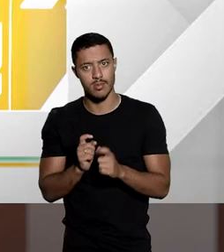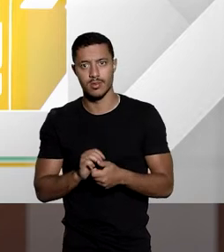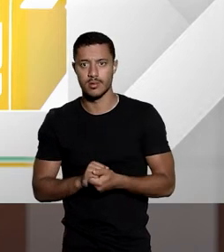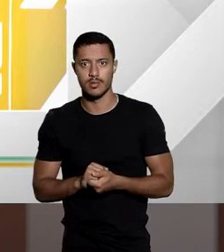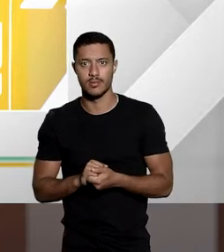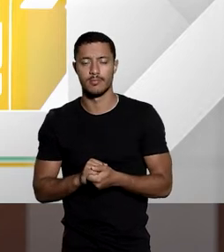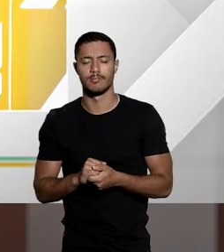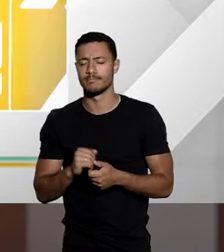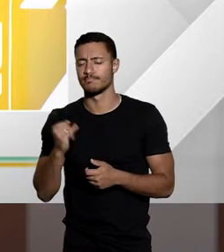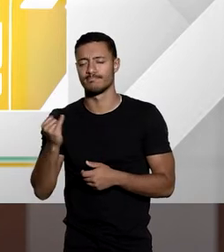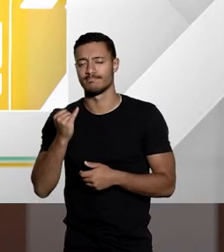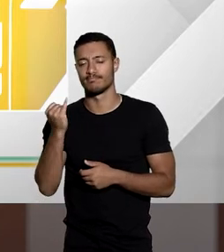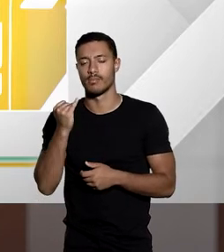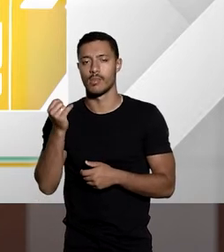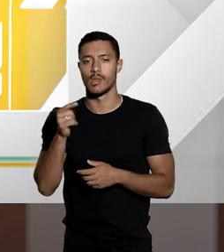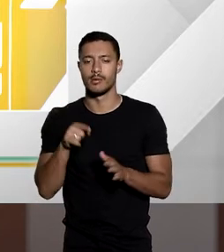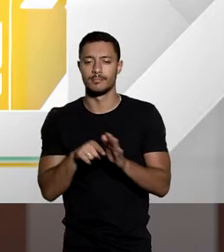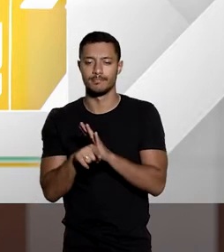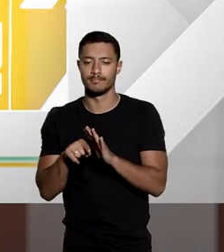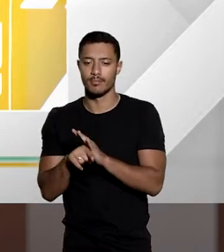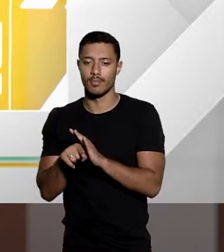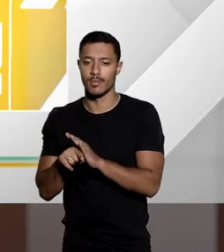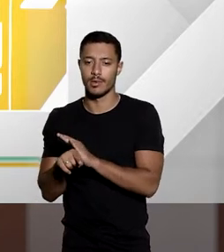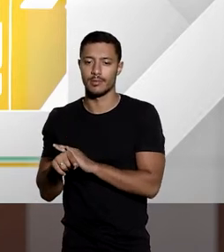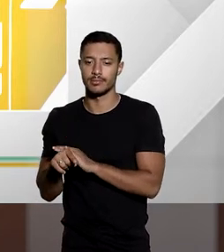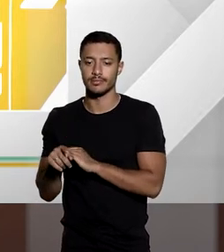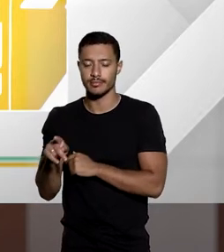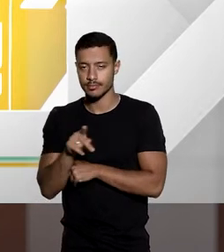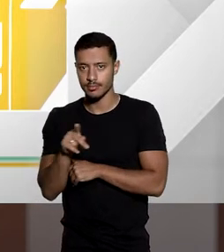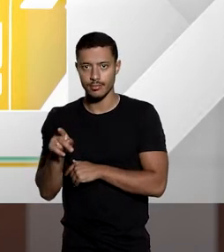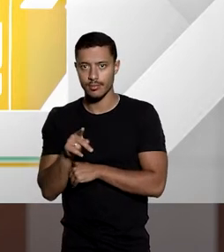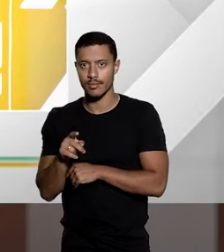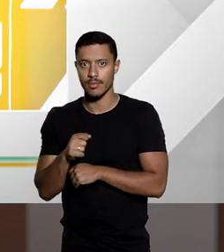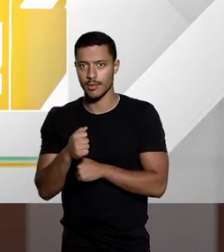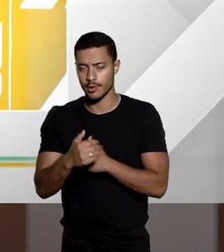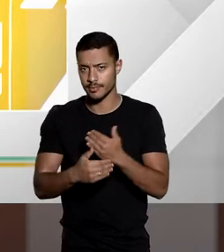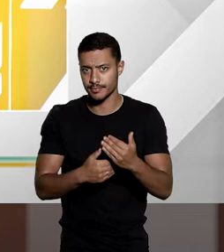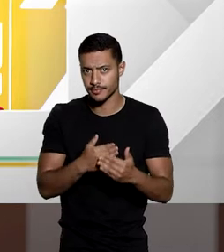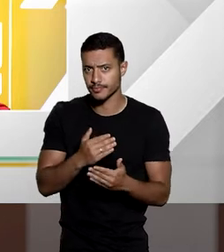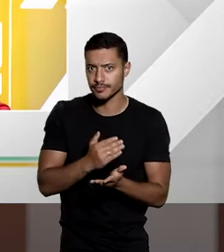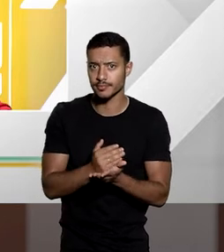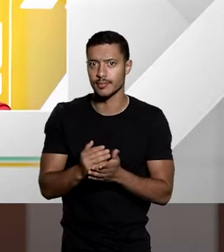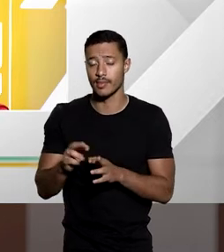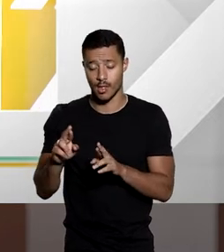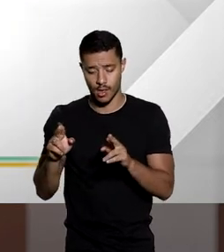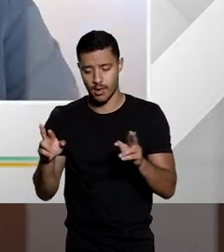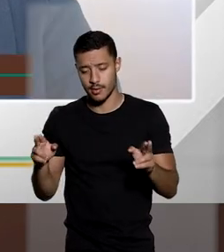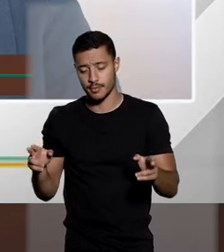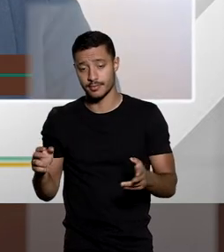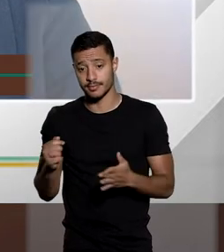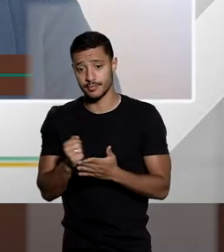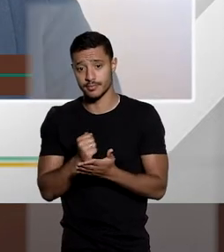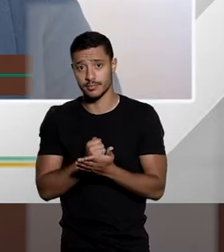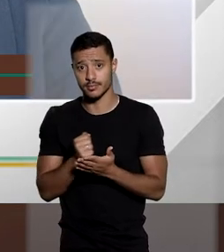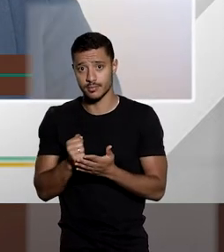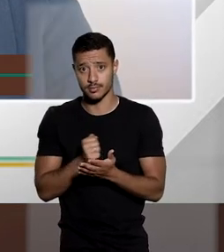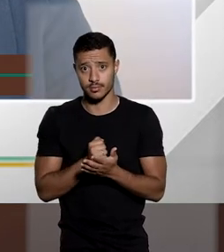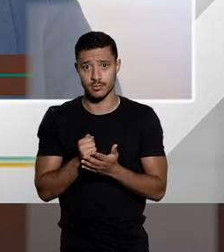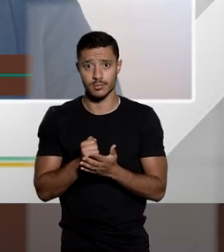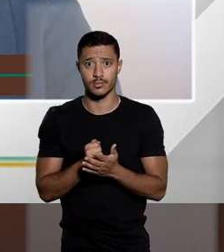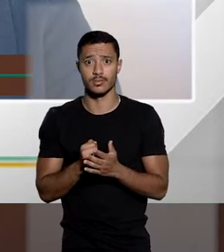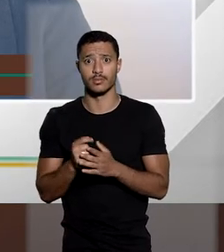Ótima pergunta também, Tiago. Inclusive, a professora Maria Silvia foi uma das precursoras em relação a essa divisão, né, de contratos